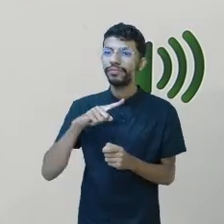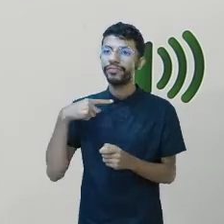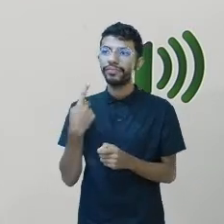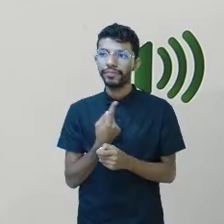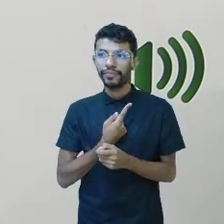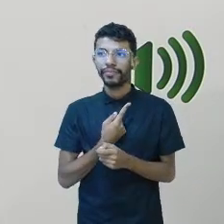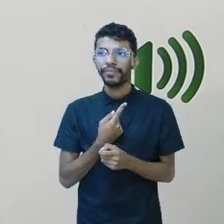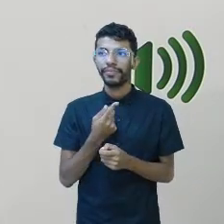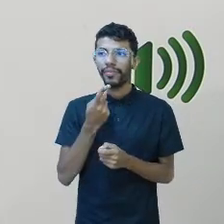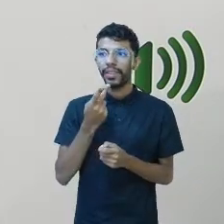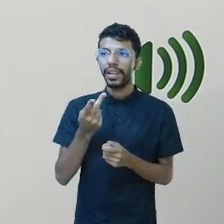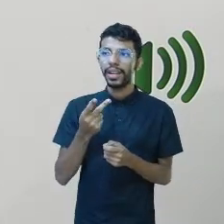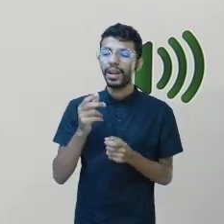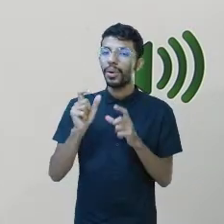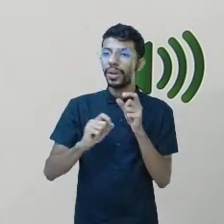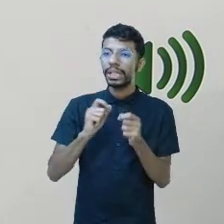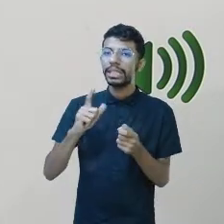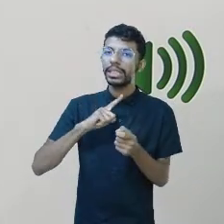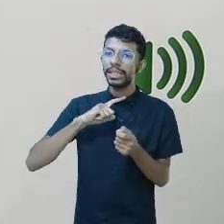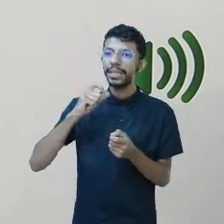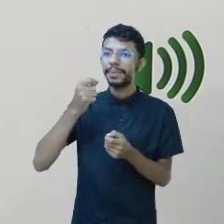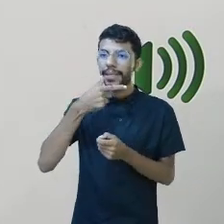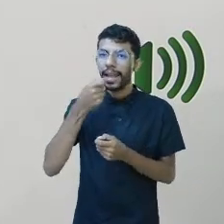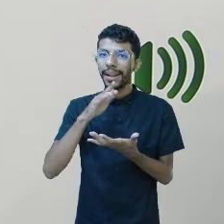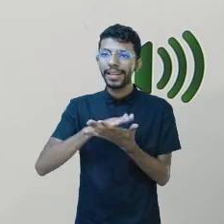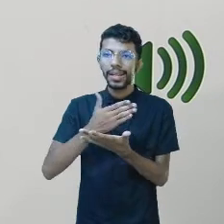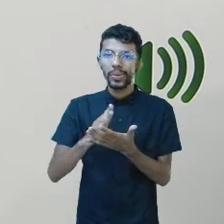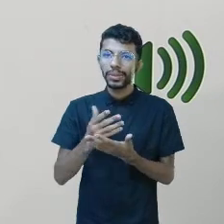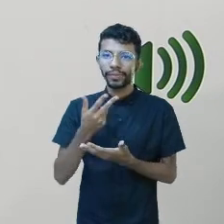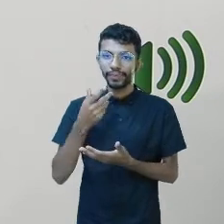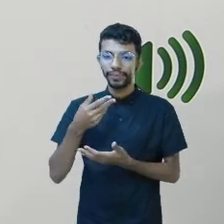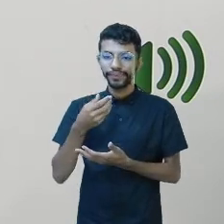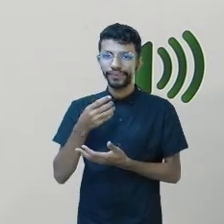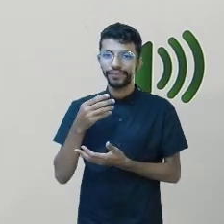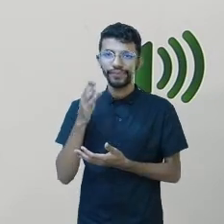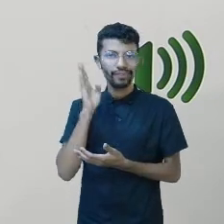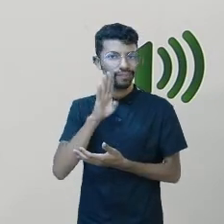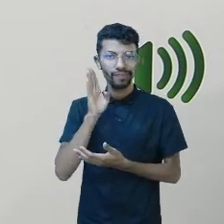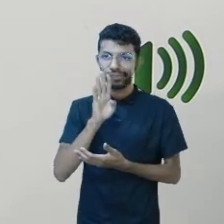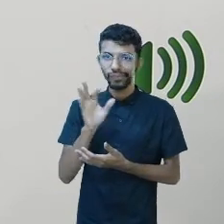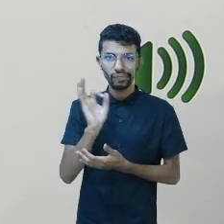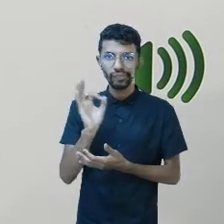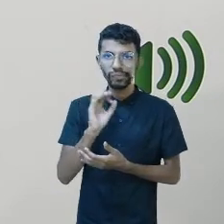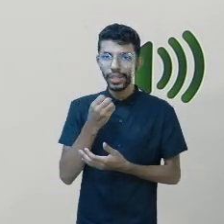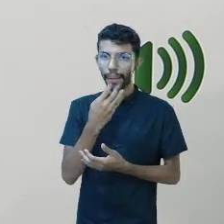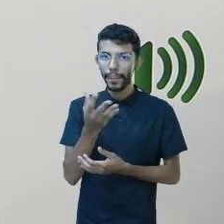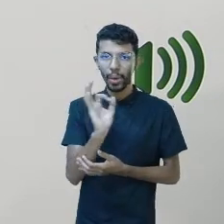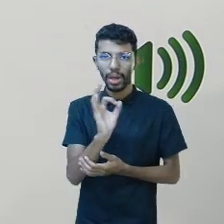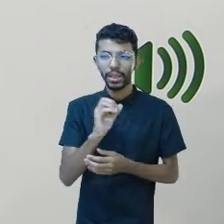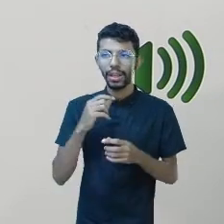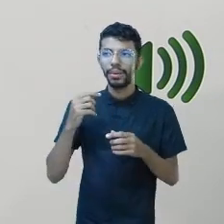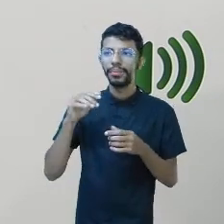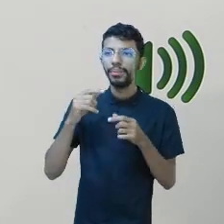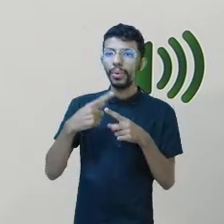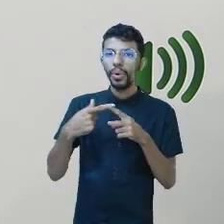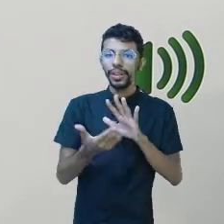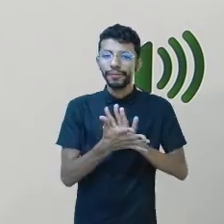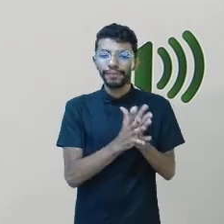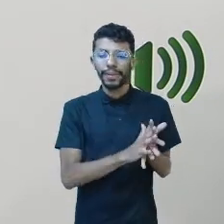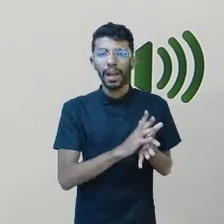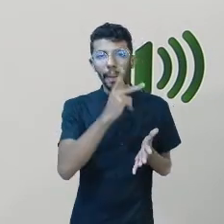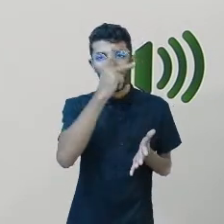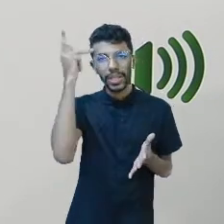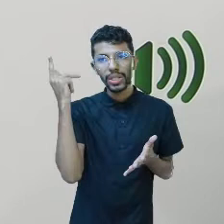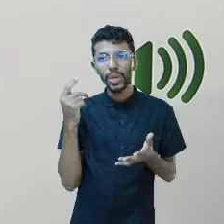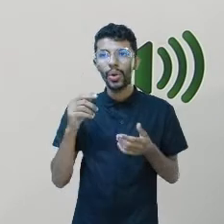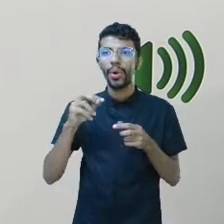tem piadas que não são tão agradáveis, né? Piadas que humilham as pessoas por suas características físicas, por onde elas nasceram, e